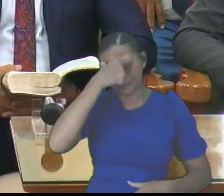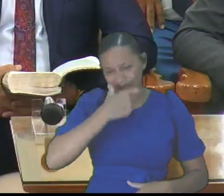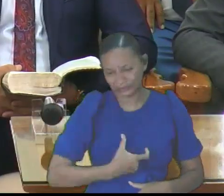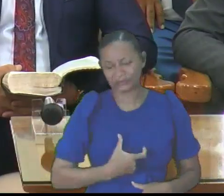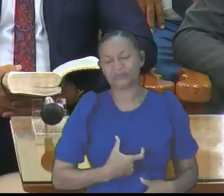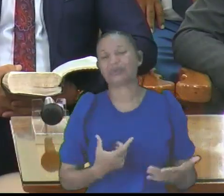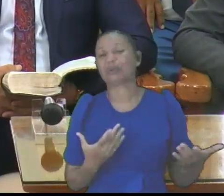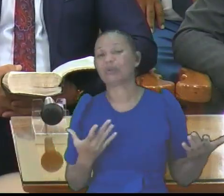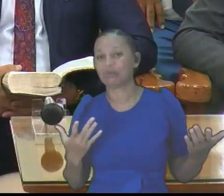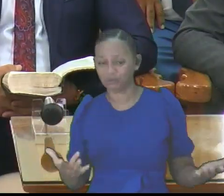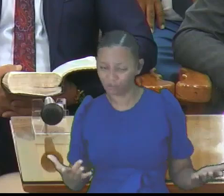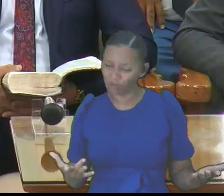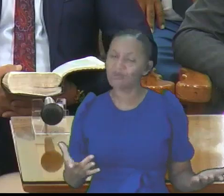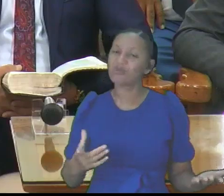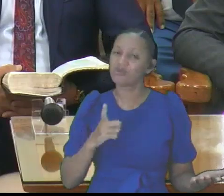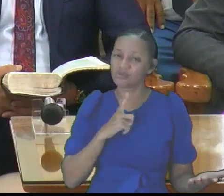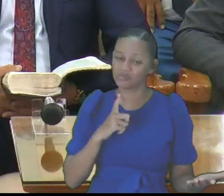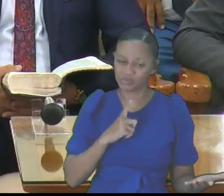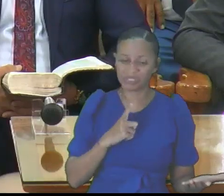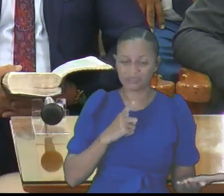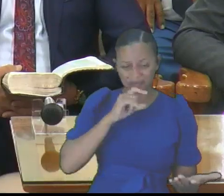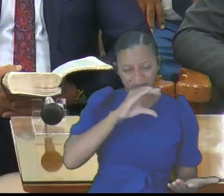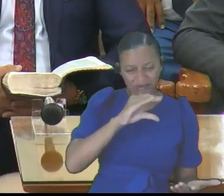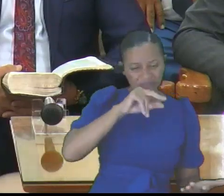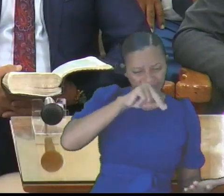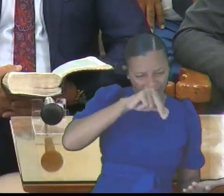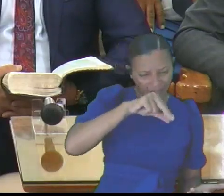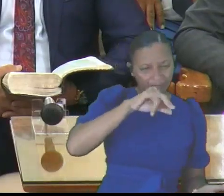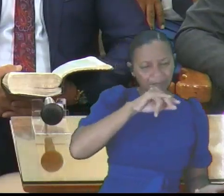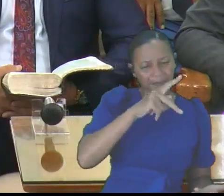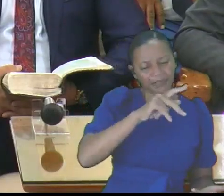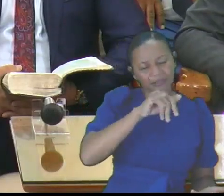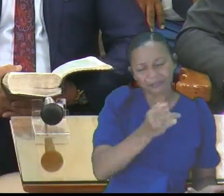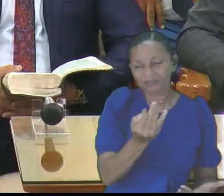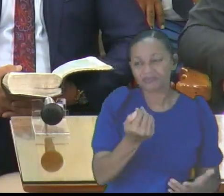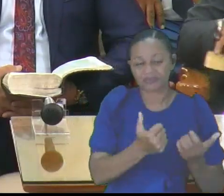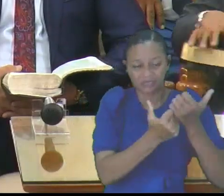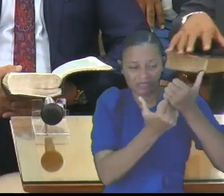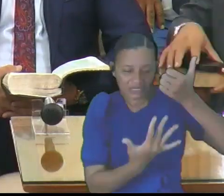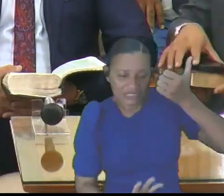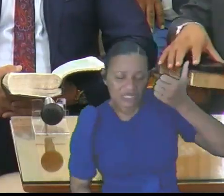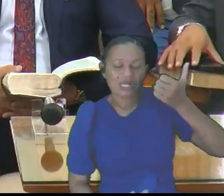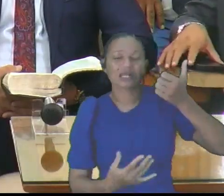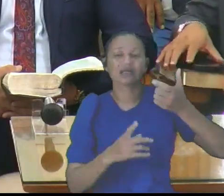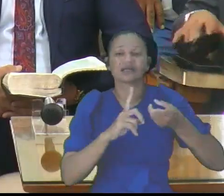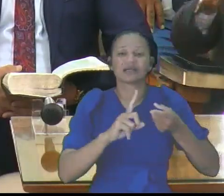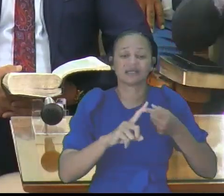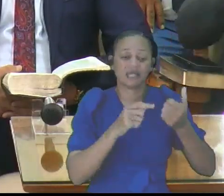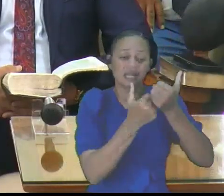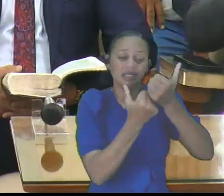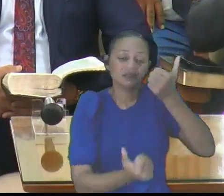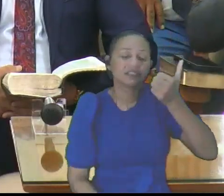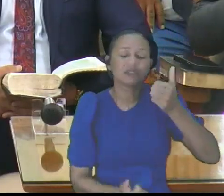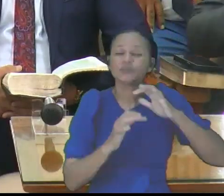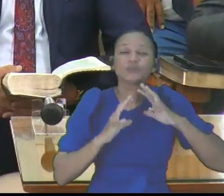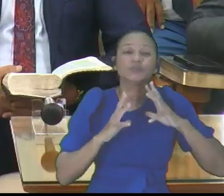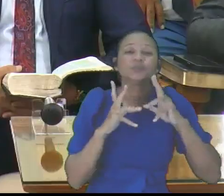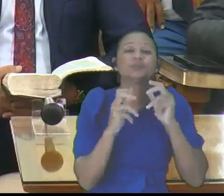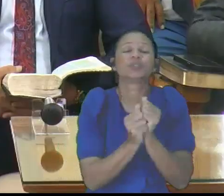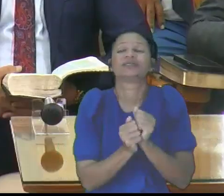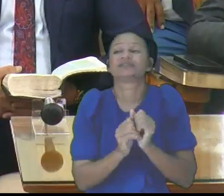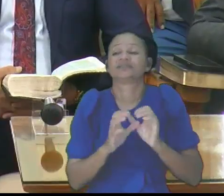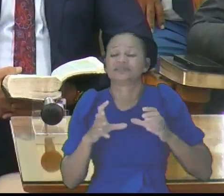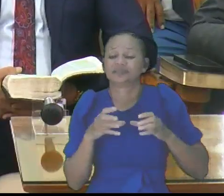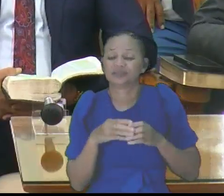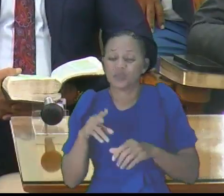Então, todo esse aparato que as igrejas têm, a hierarquia, a diretoria, isso tudo é a